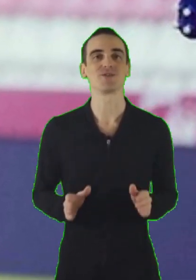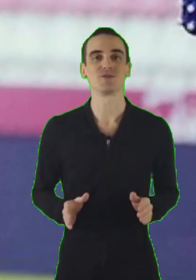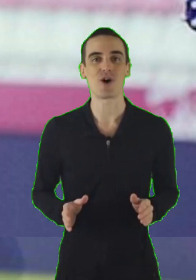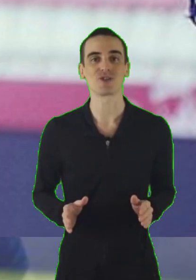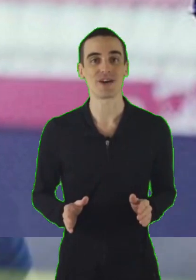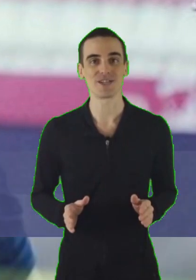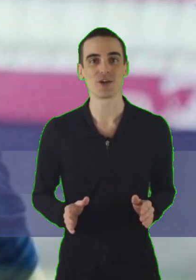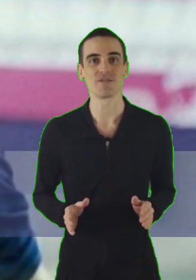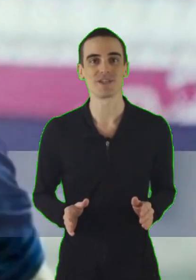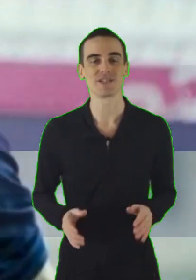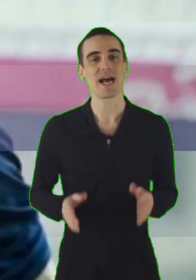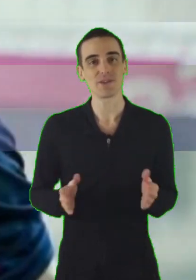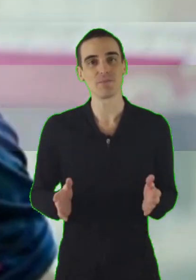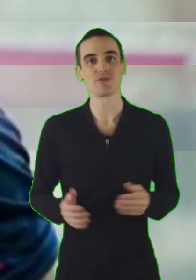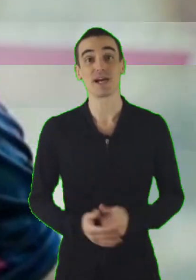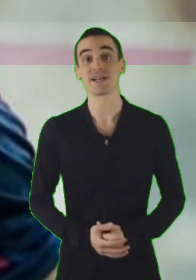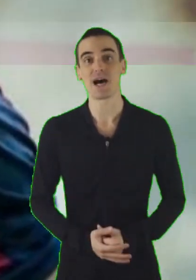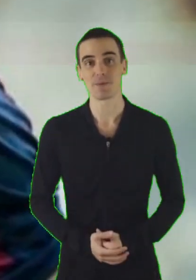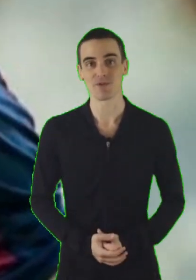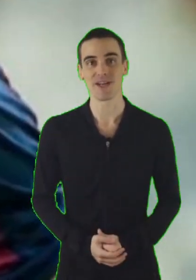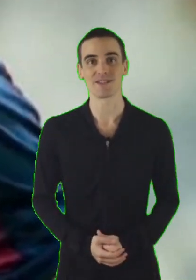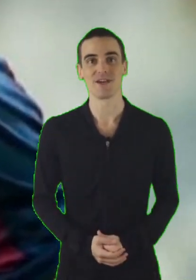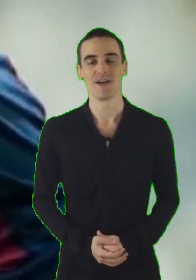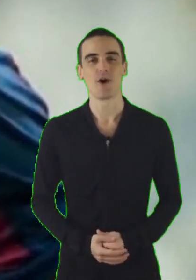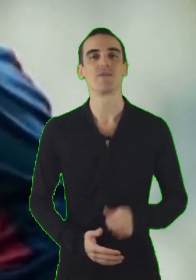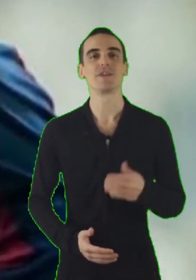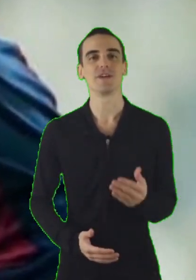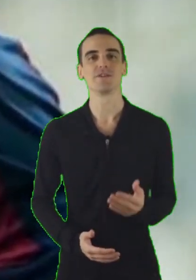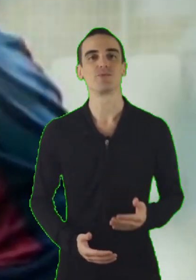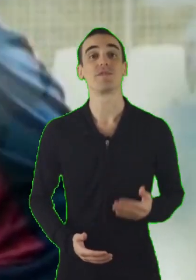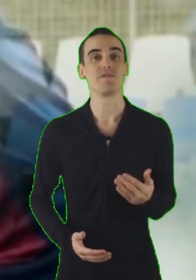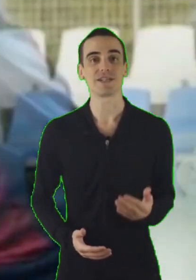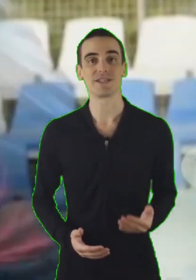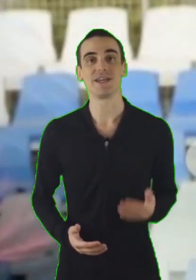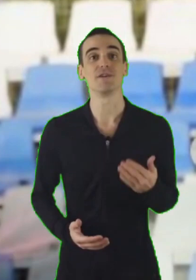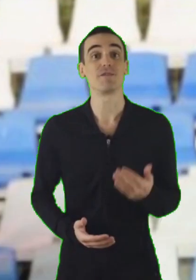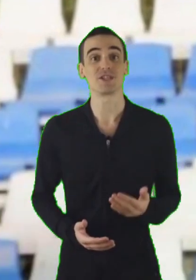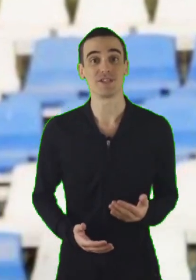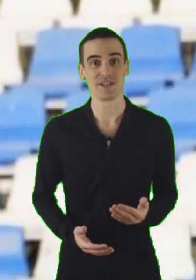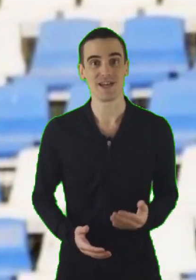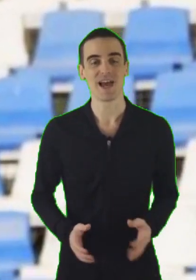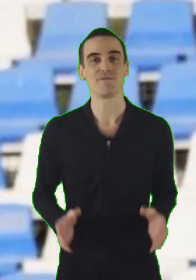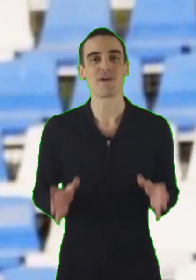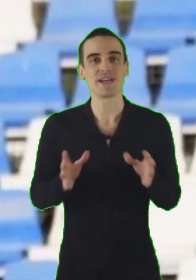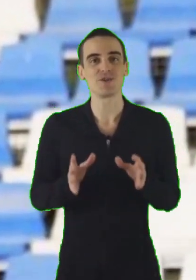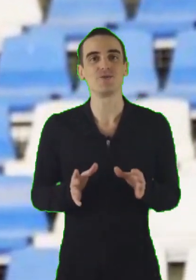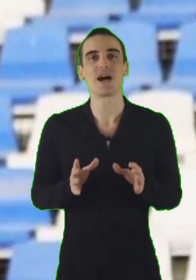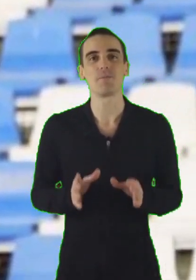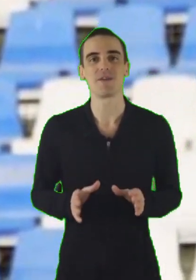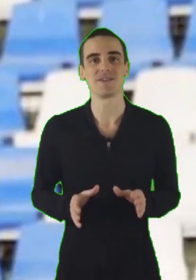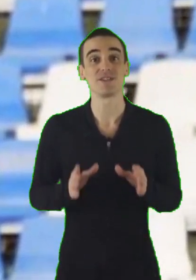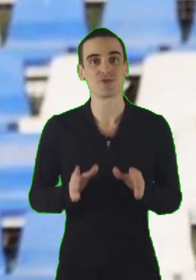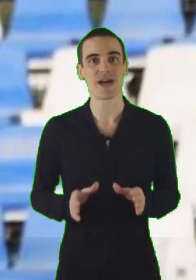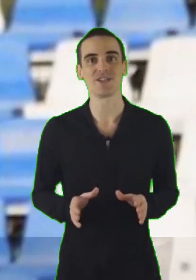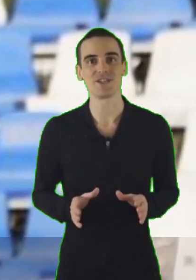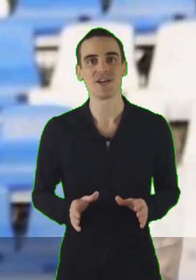Saudita e nos Emirados Árabes onde ainda atua com a camisa do alvada no Brasil teve algumas partidas com a camisa do Fortaleza Antes de Voltar